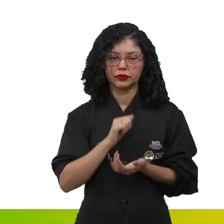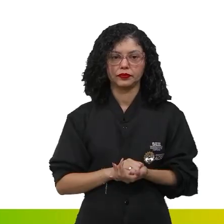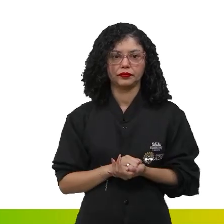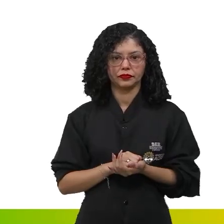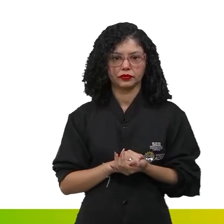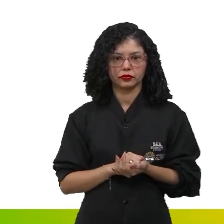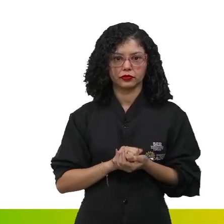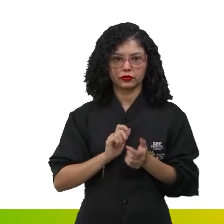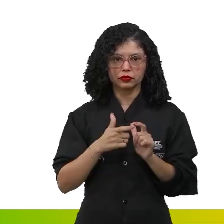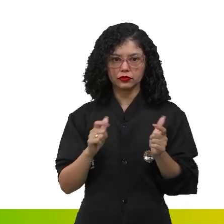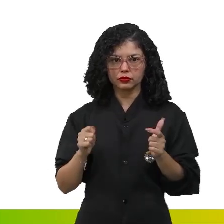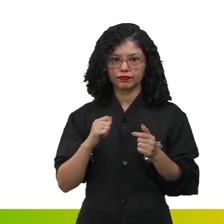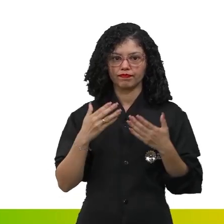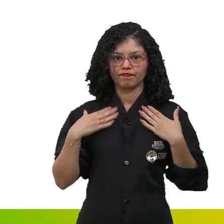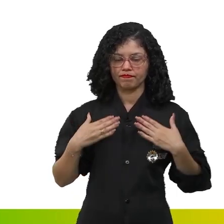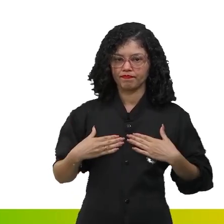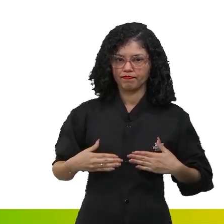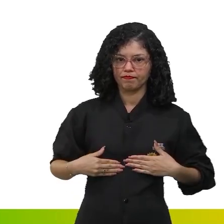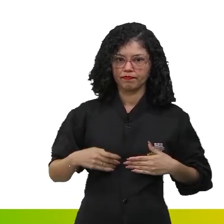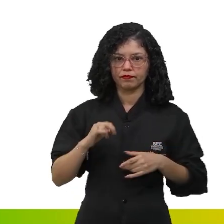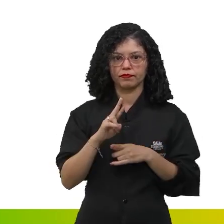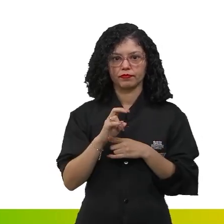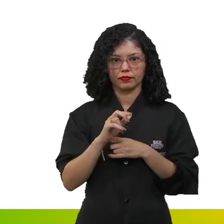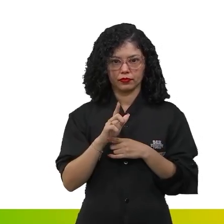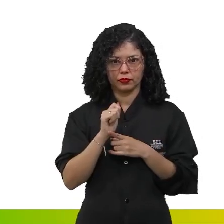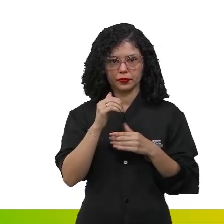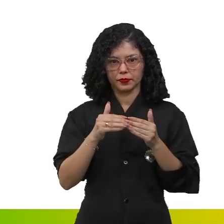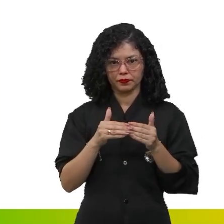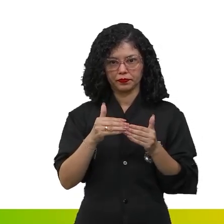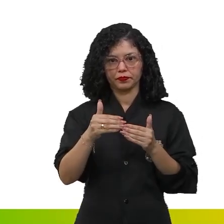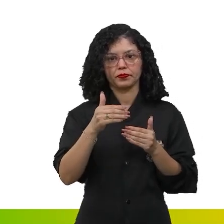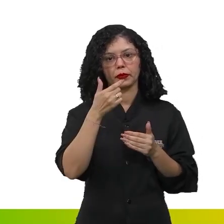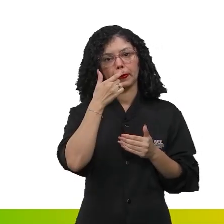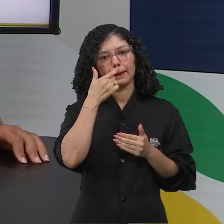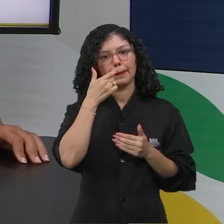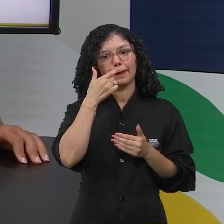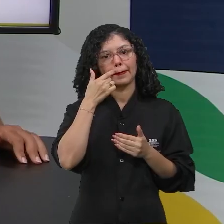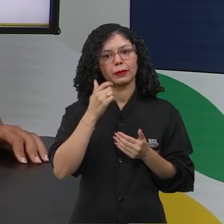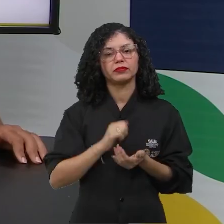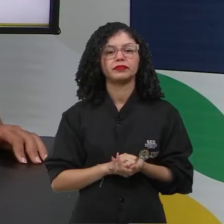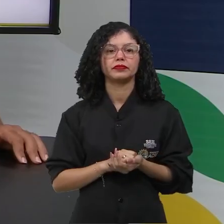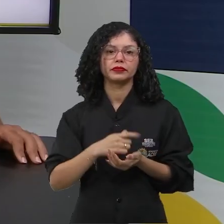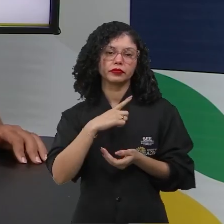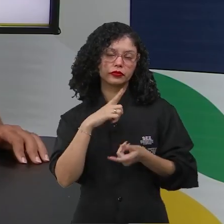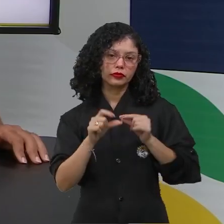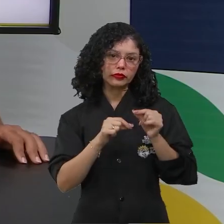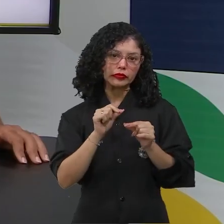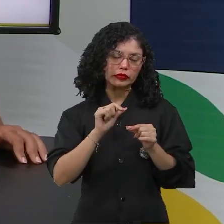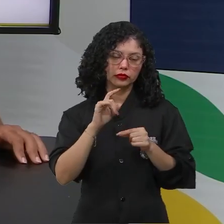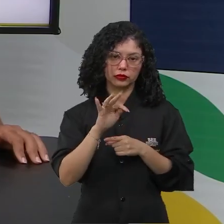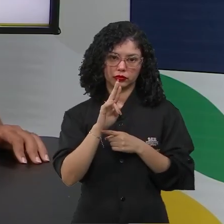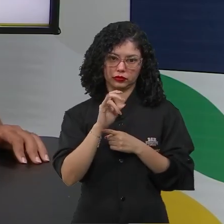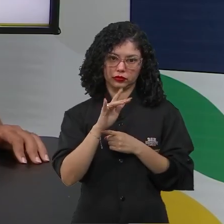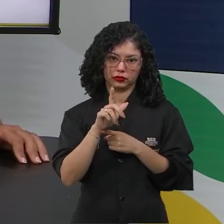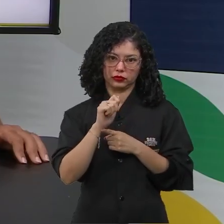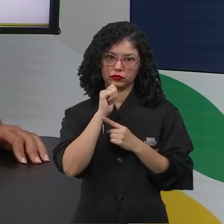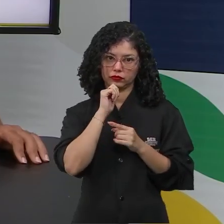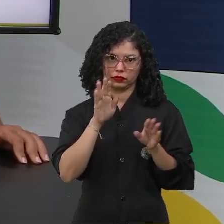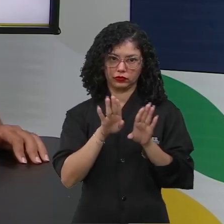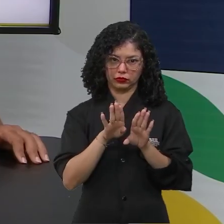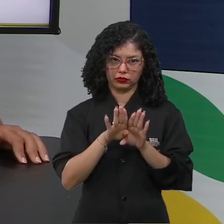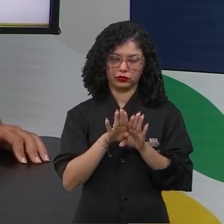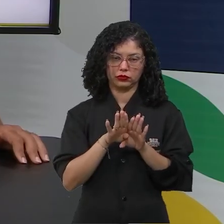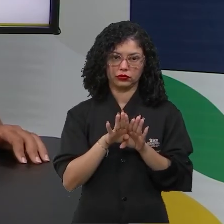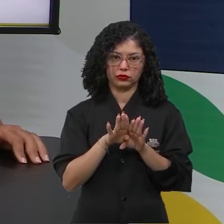pode sobrecarregar a função renal e hepática a longo prazo. Então, existem riscos da suplementação equivocada? Claro que